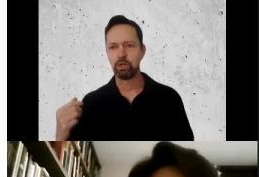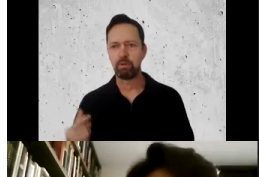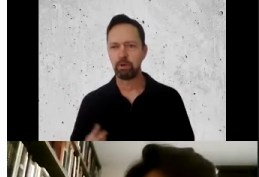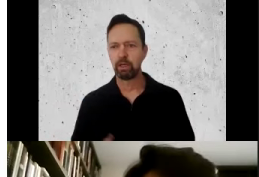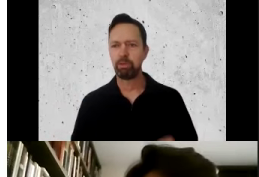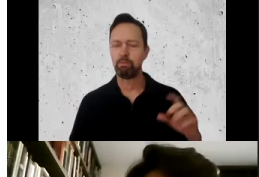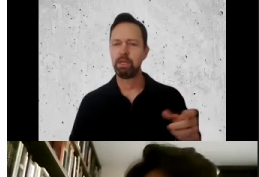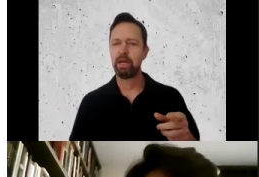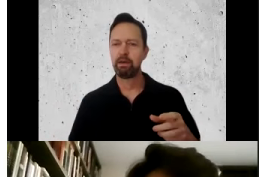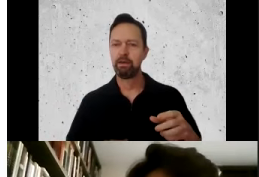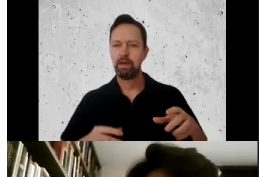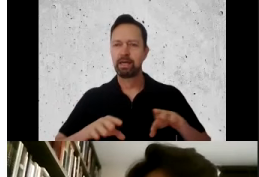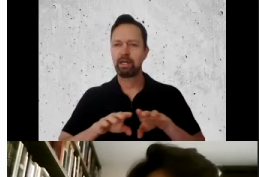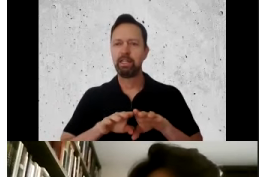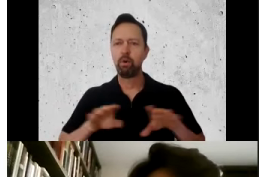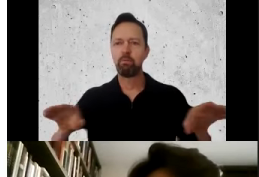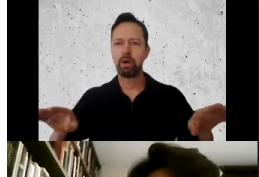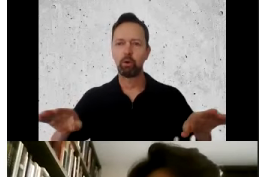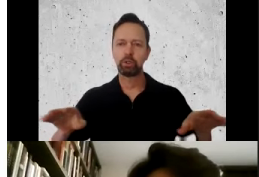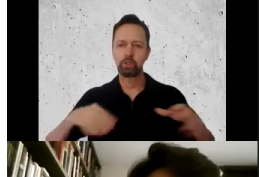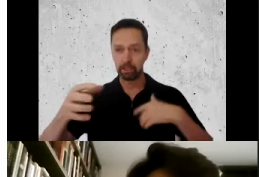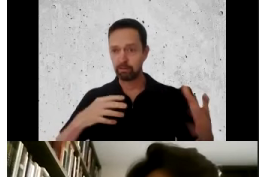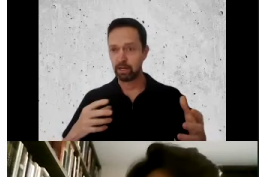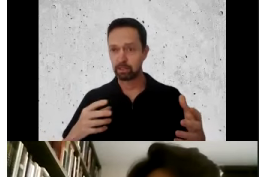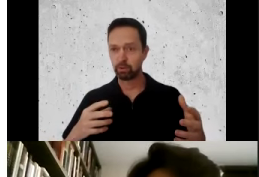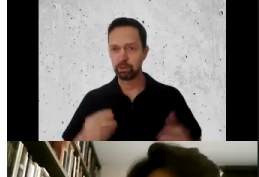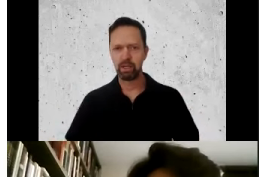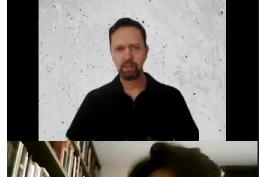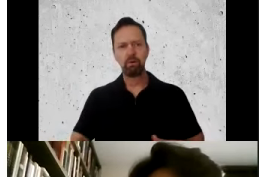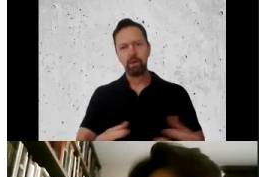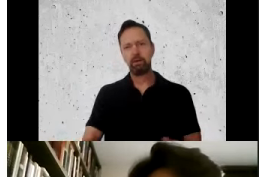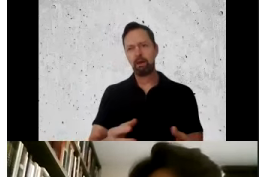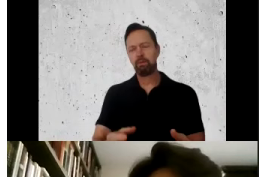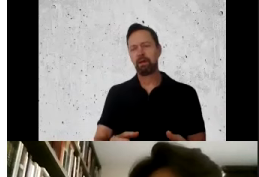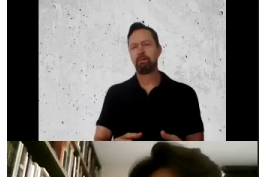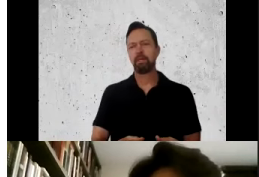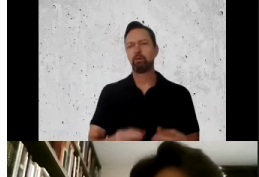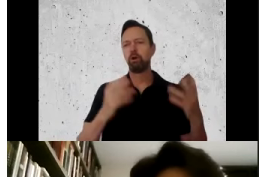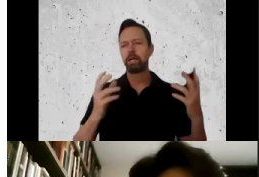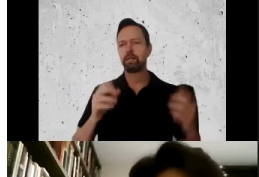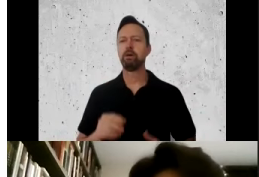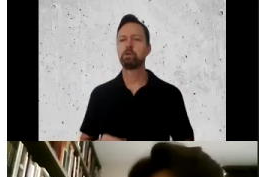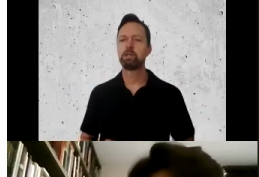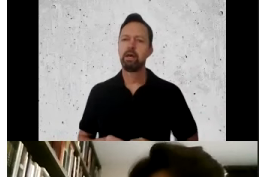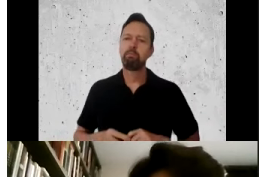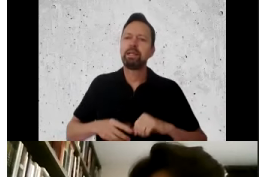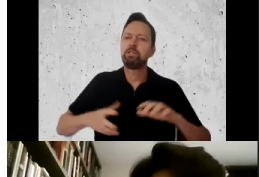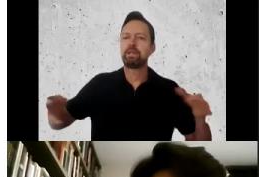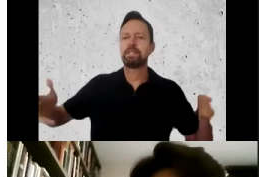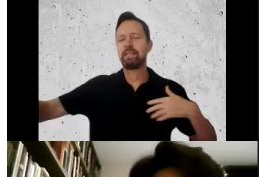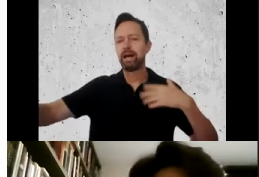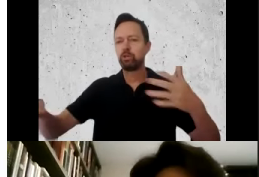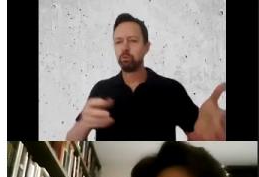fui olhar hoje para ver o que é peed. Peed é que não é uma cor só, que são várias cores. Então, é dando glória a Deus